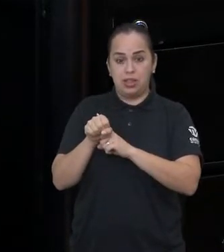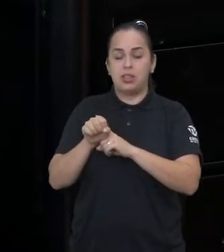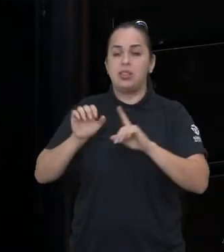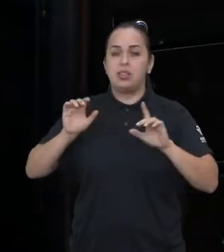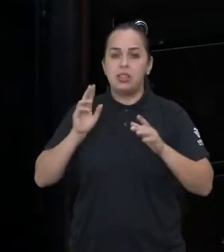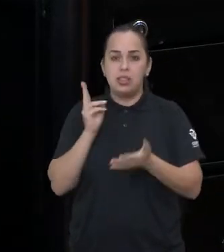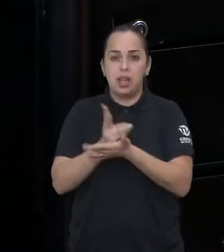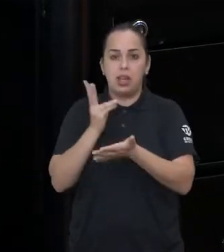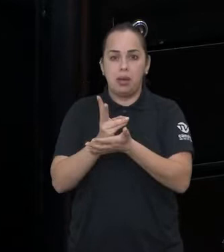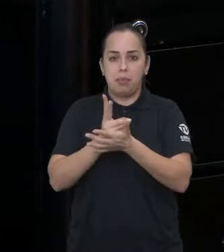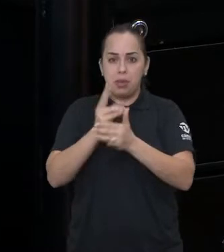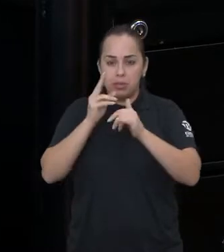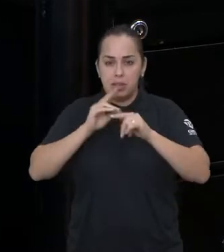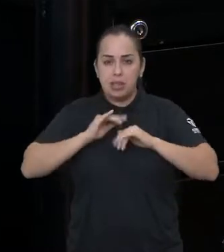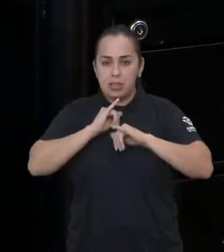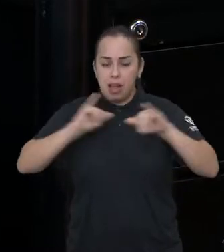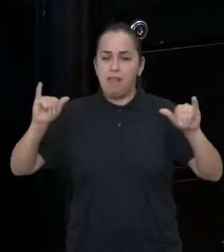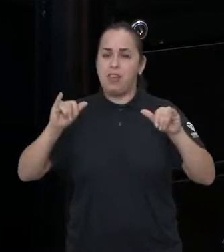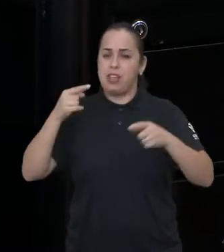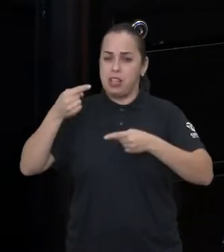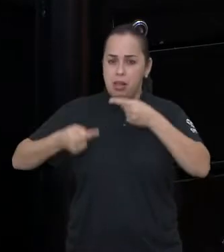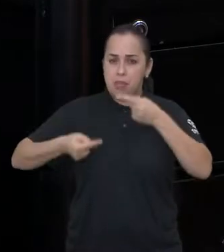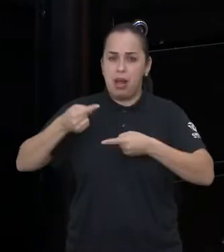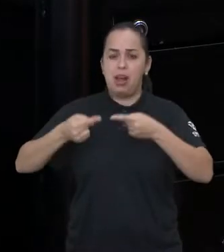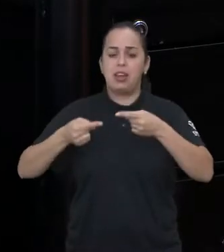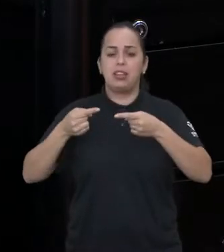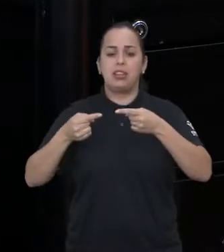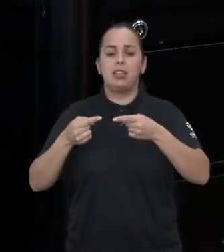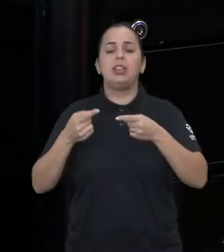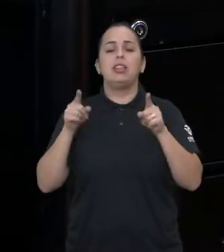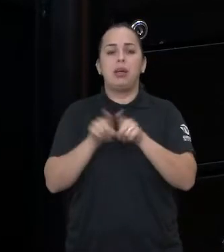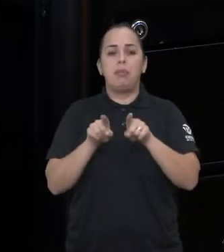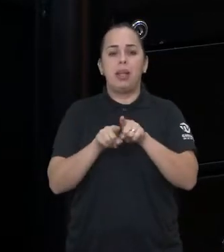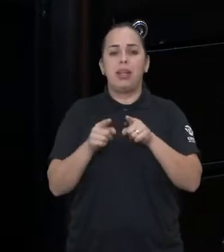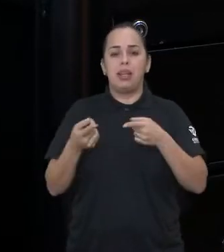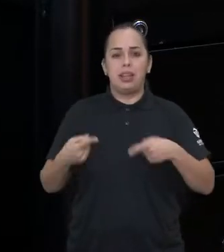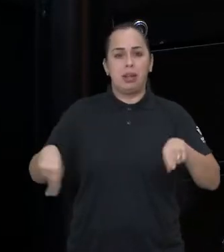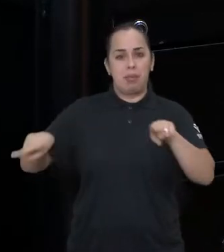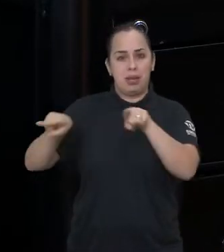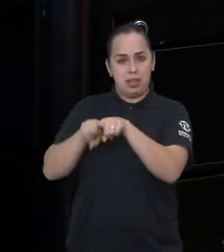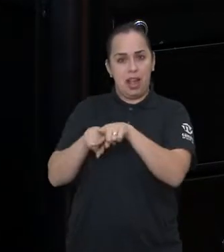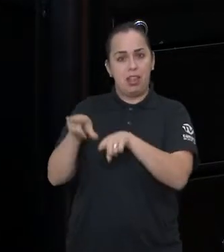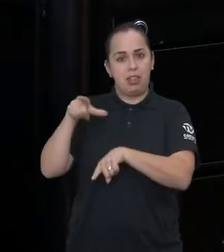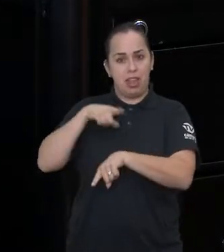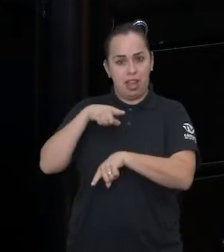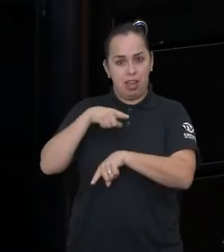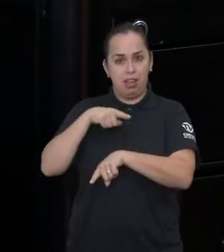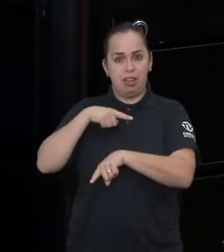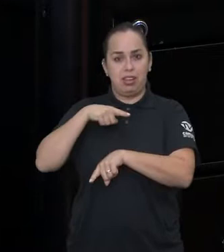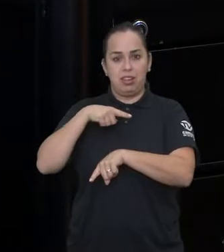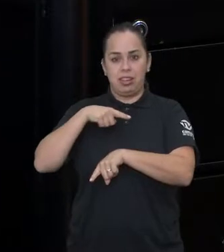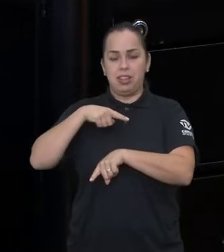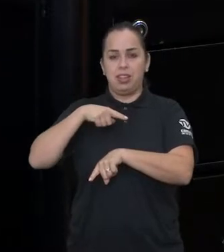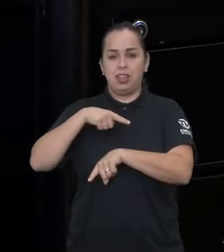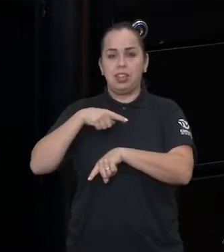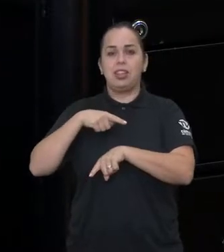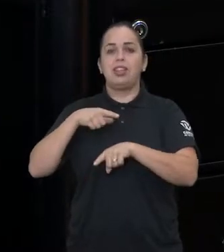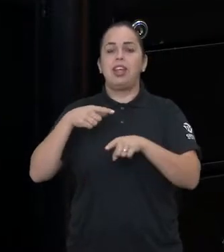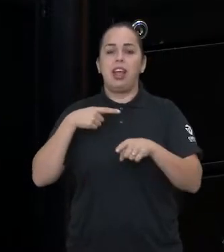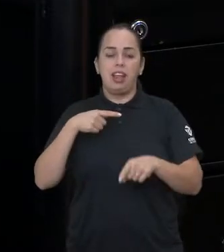ele sempre tá ele sempre promovem debates nesse sentido né temos muitos parceiros né